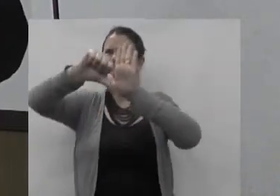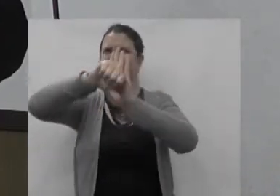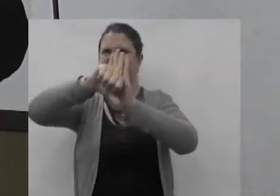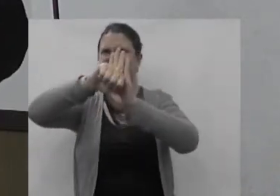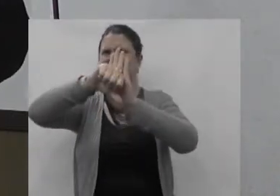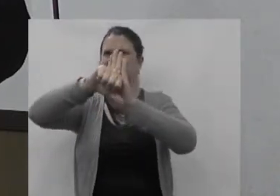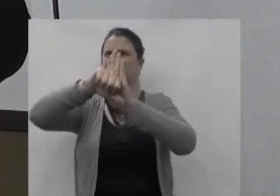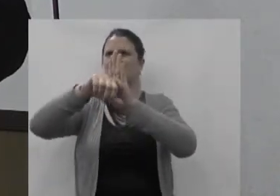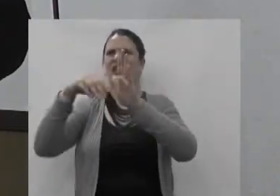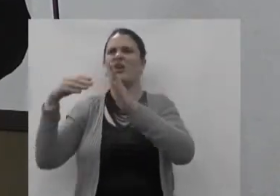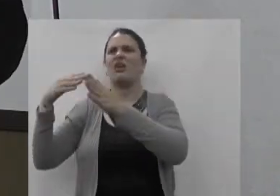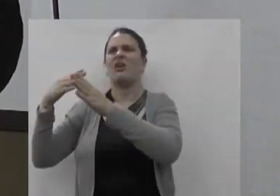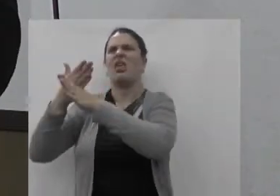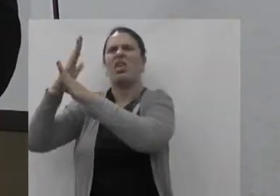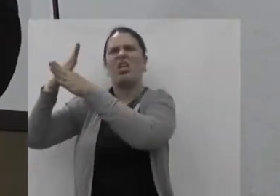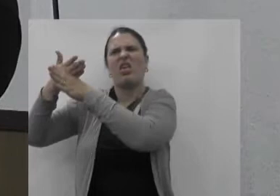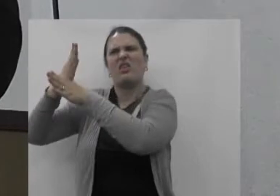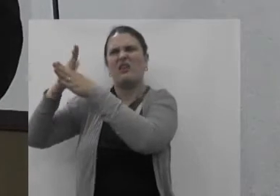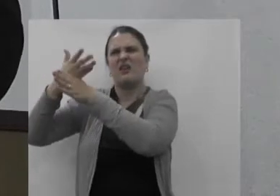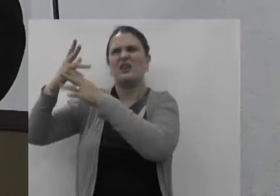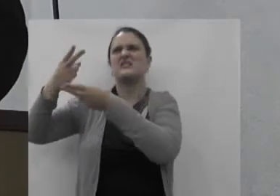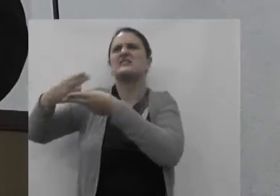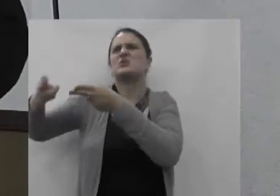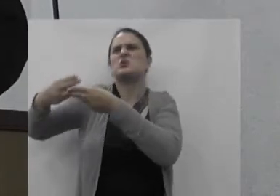importunação sexual.